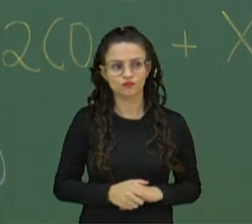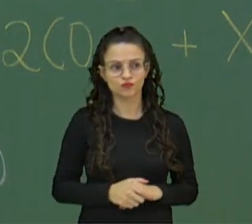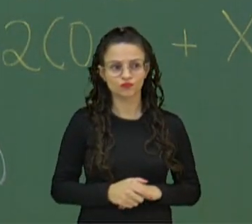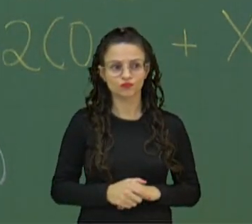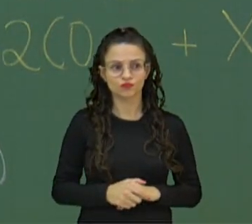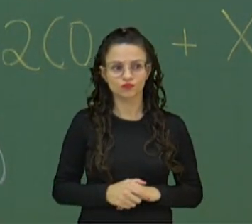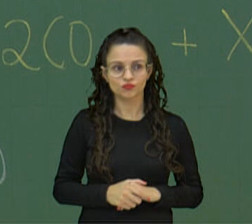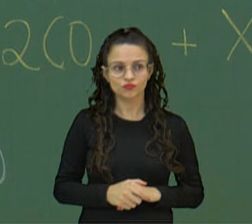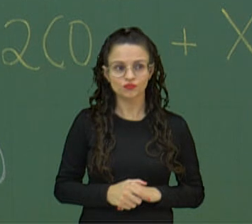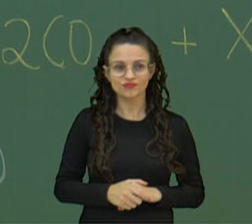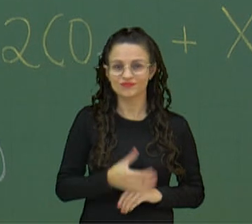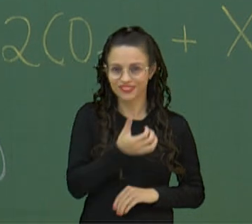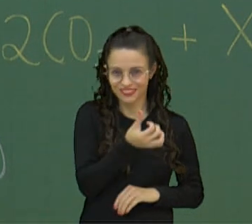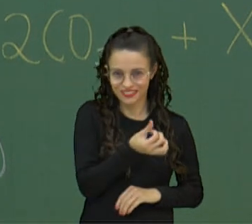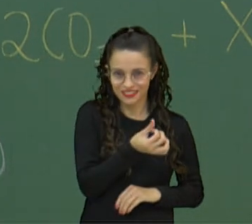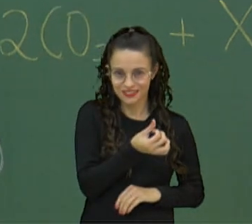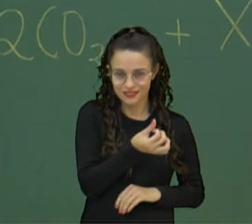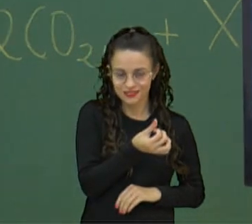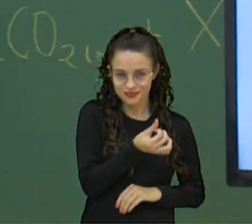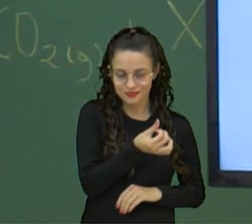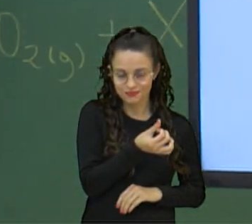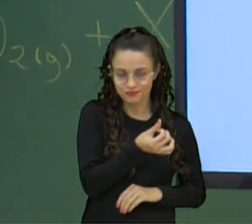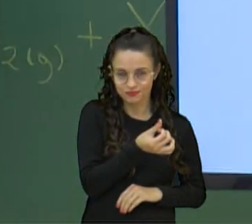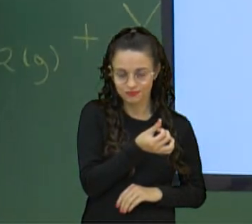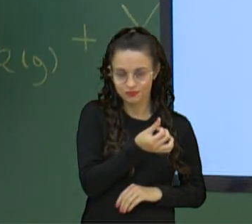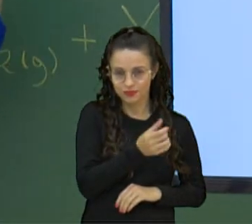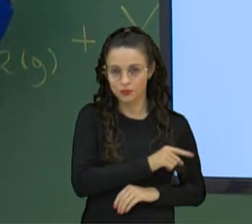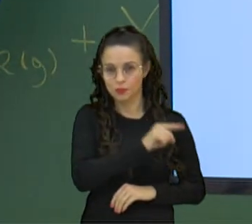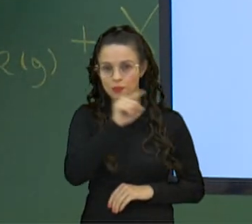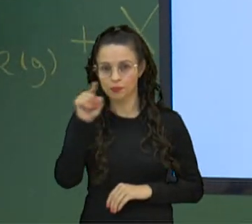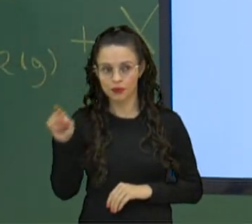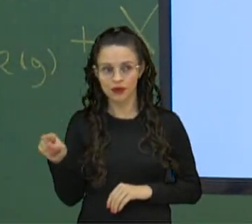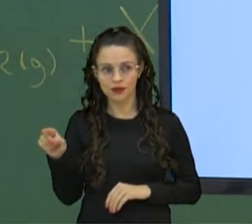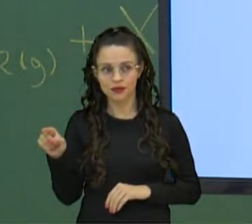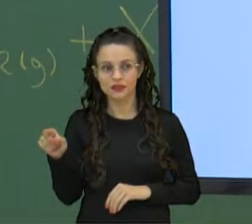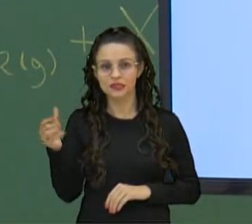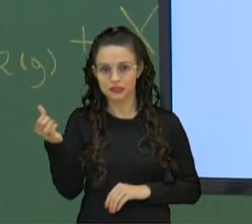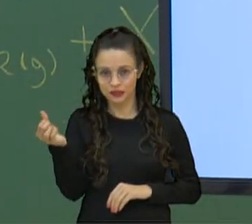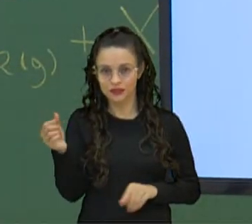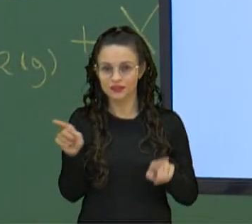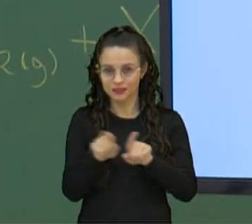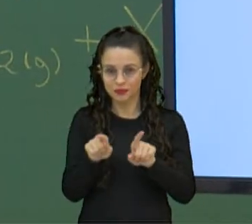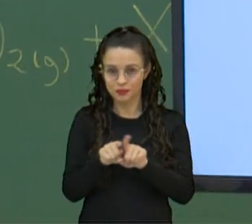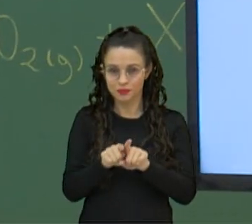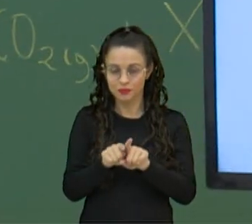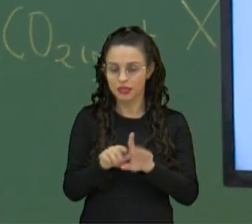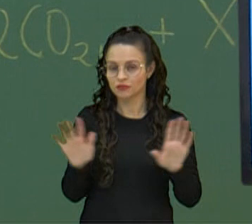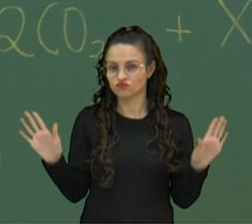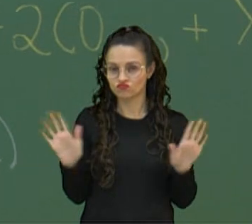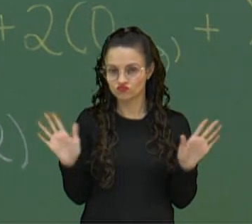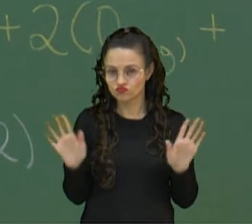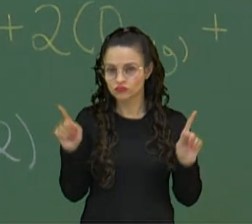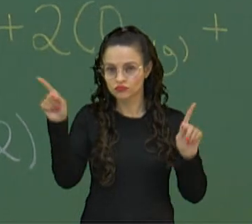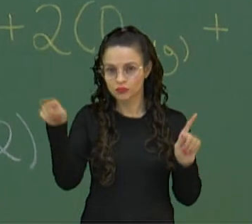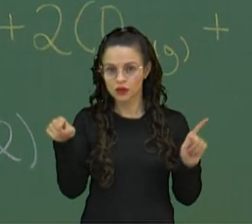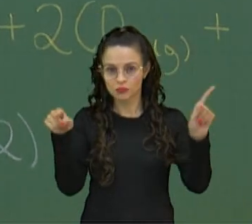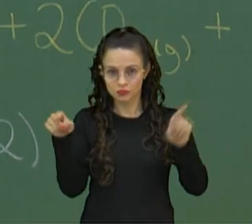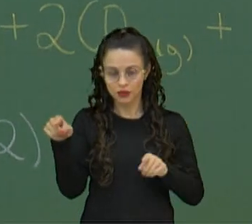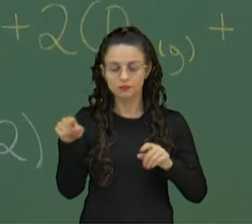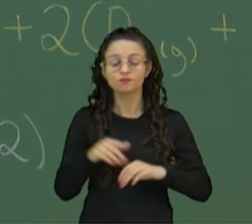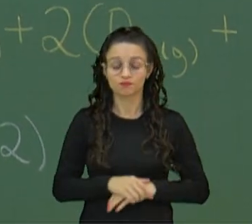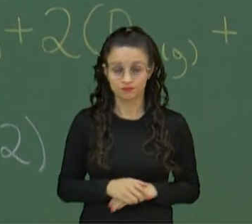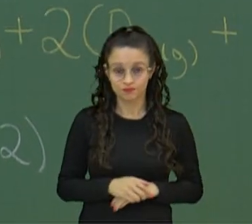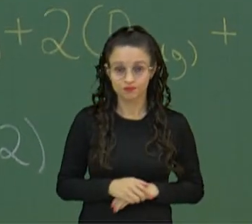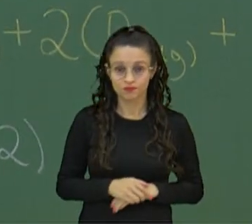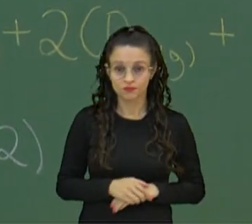6O2 aqui no lado dos reagentes, 6O2 aqui no lado dos produtos, não me interessa, cai fora.